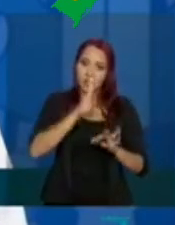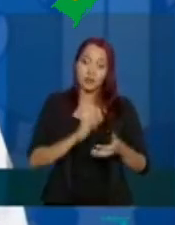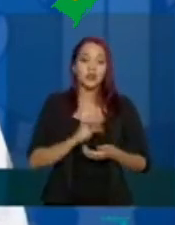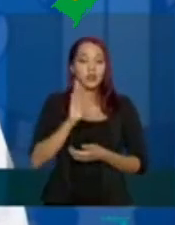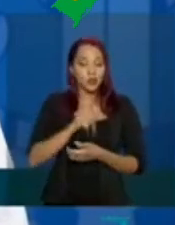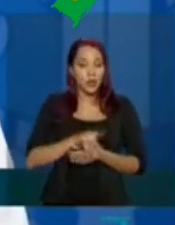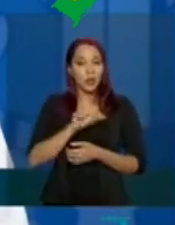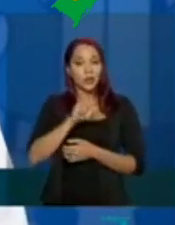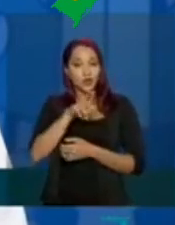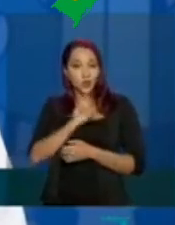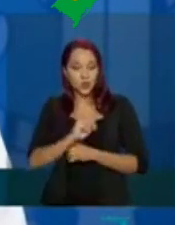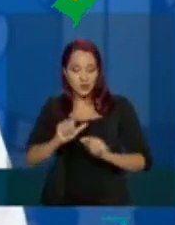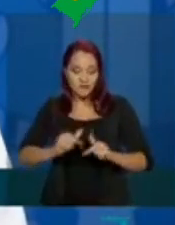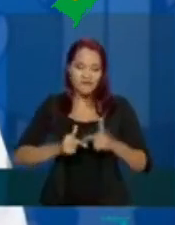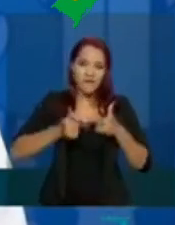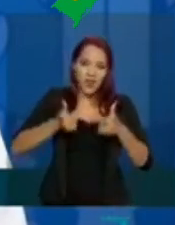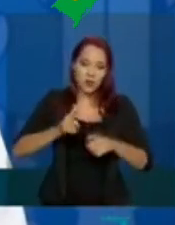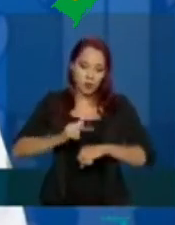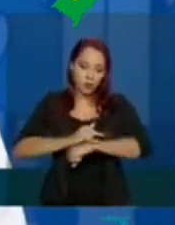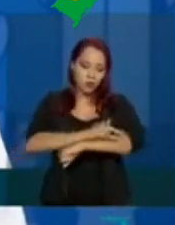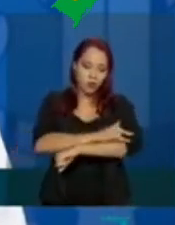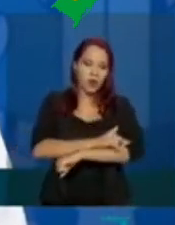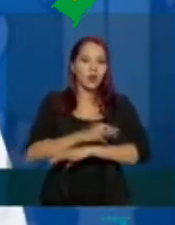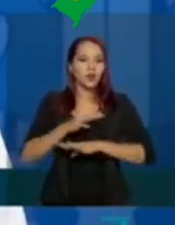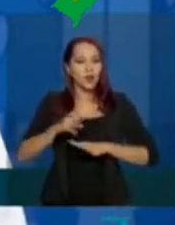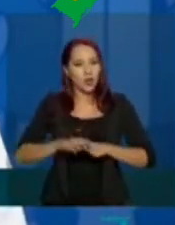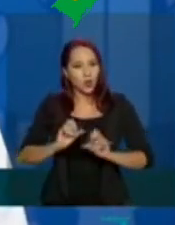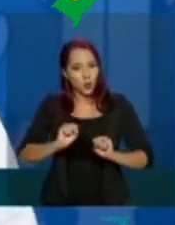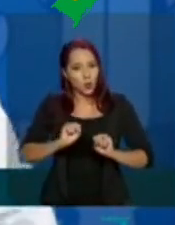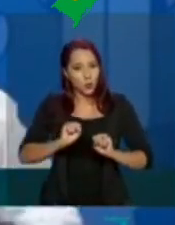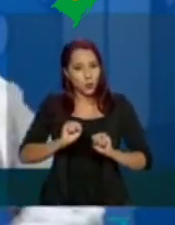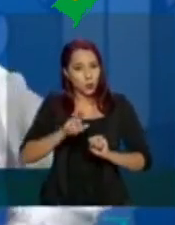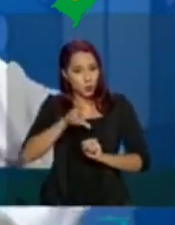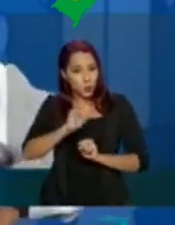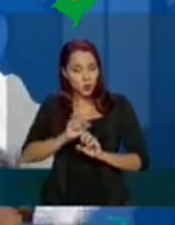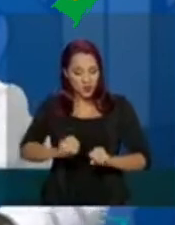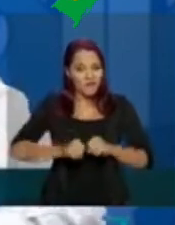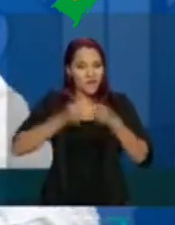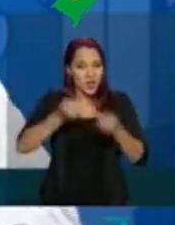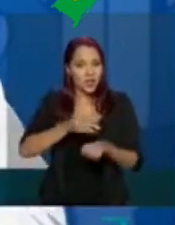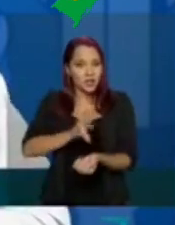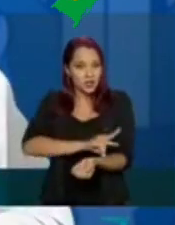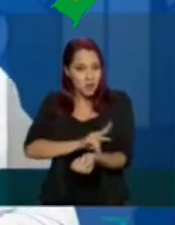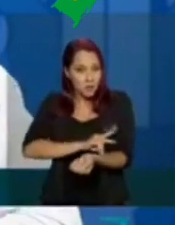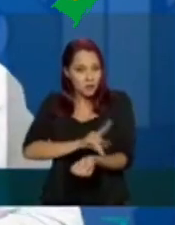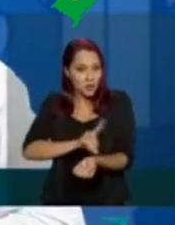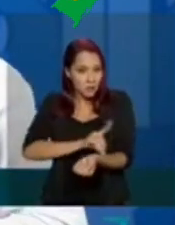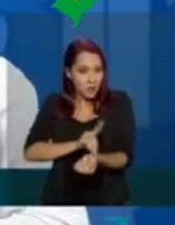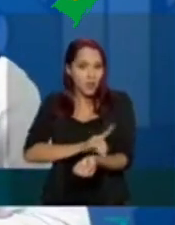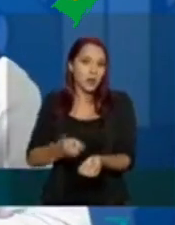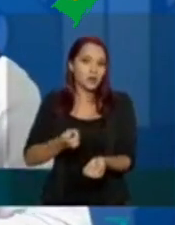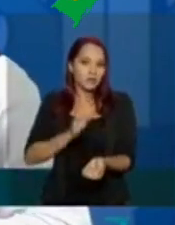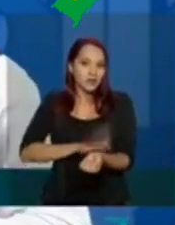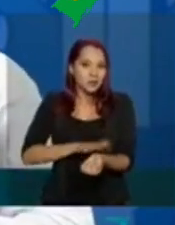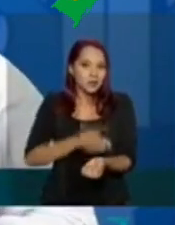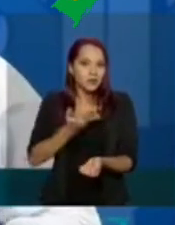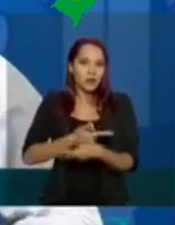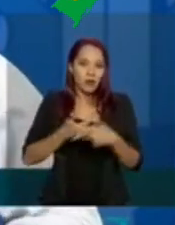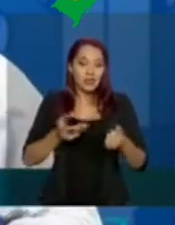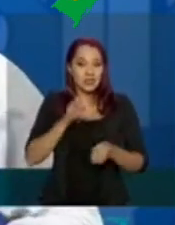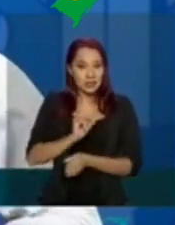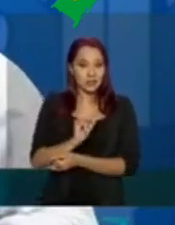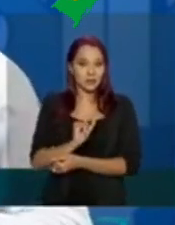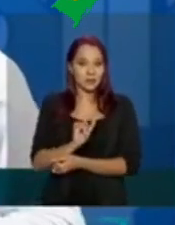que enfrenta a obesidade, é o SUS que enfrenta a hipertensão, que enfrenta a diabetes, e que se nós não estamos tendo